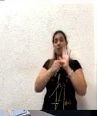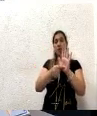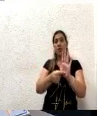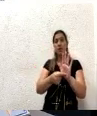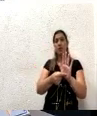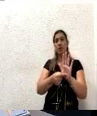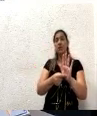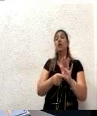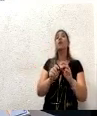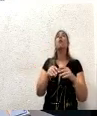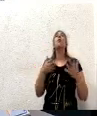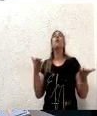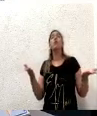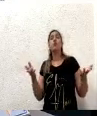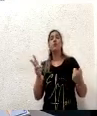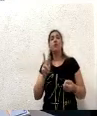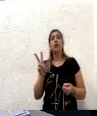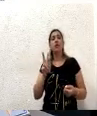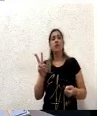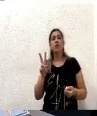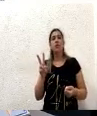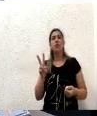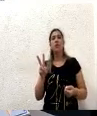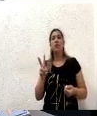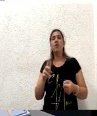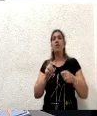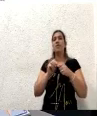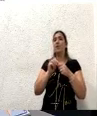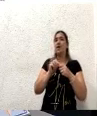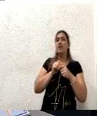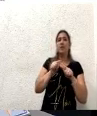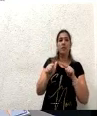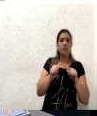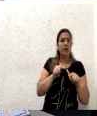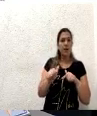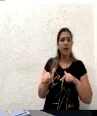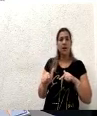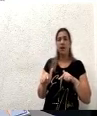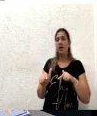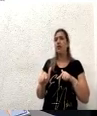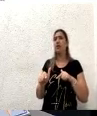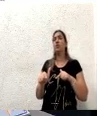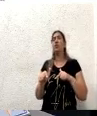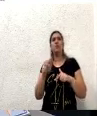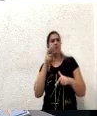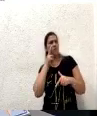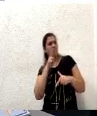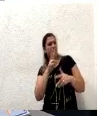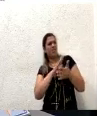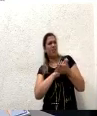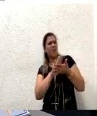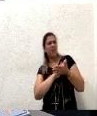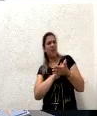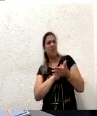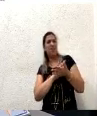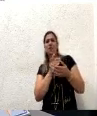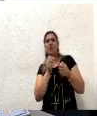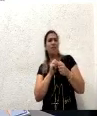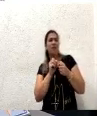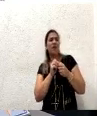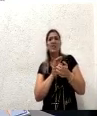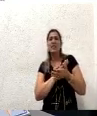os vereadores? O vereador não faz nada. O vereador está vendo e não vem aqui pedir para corrigir. Então,